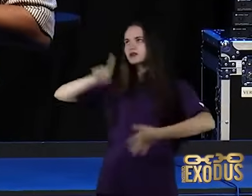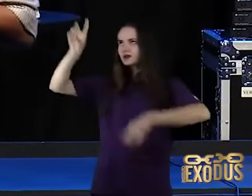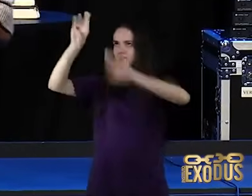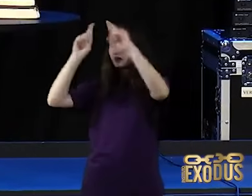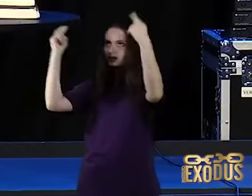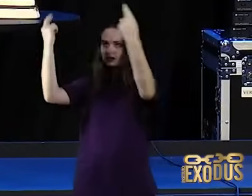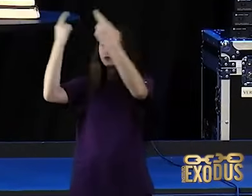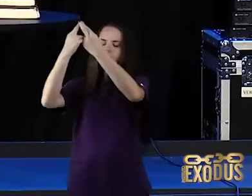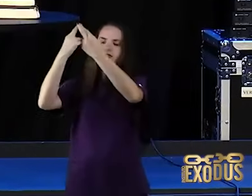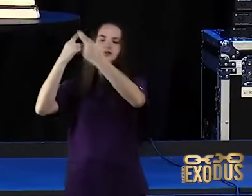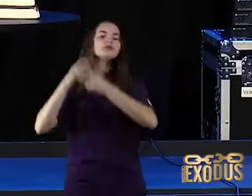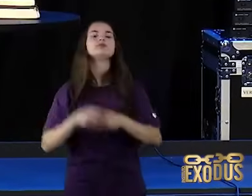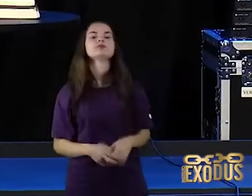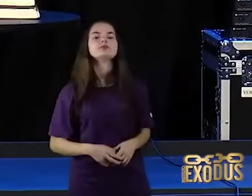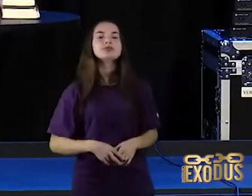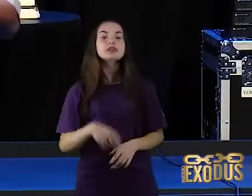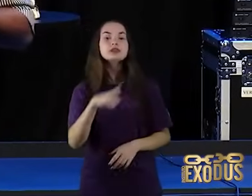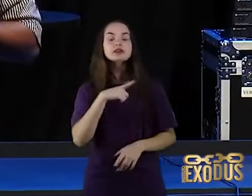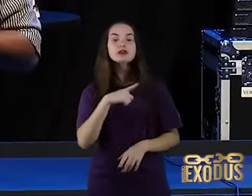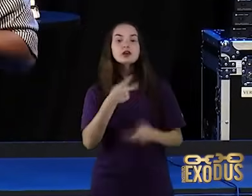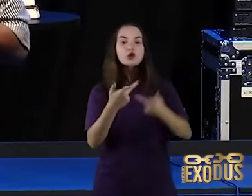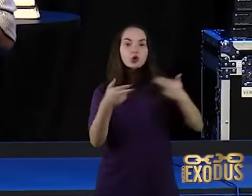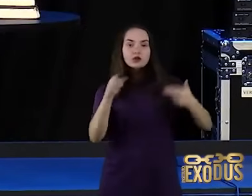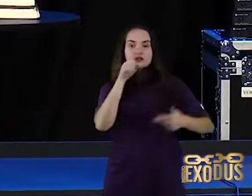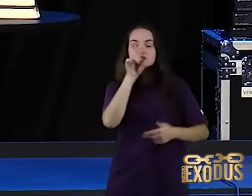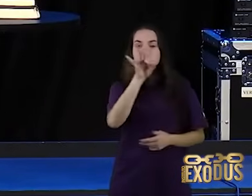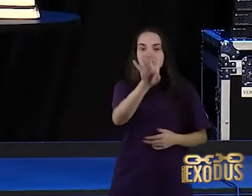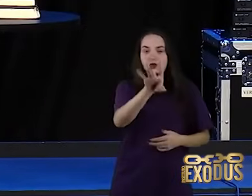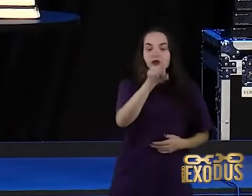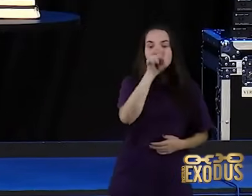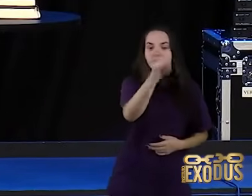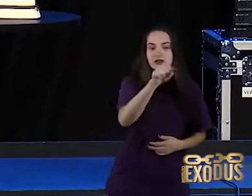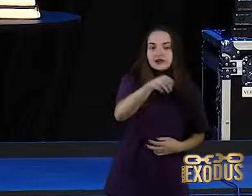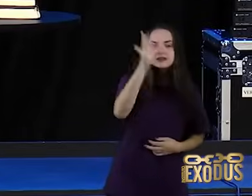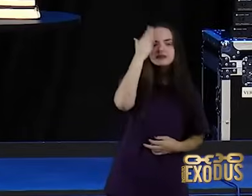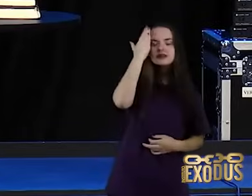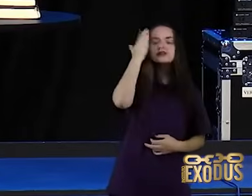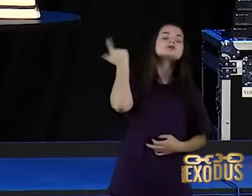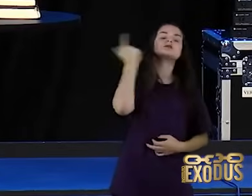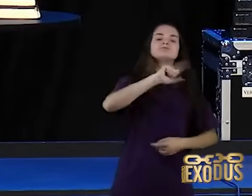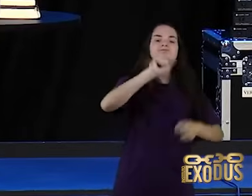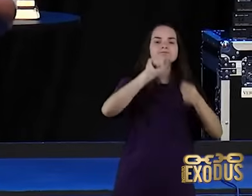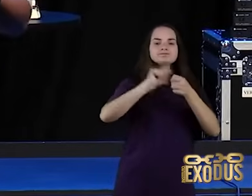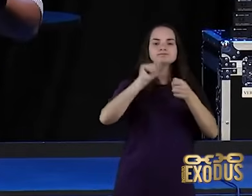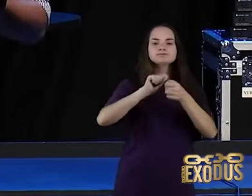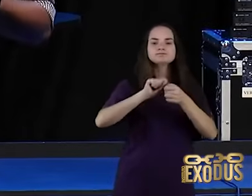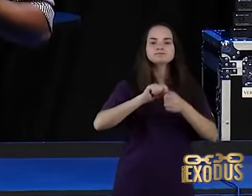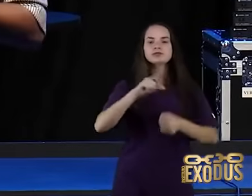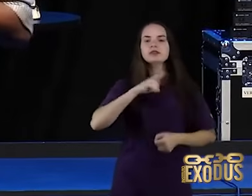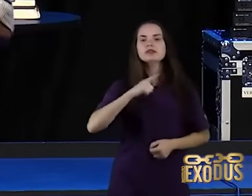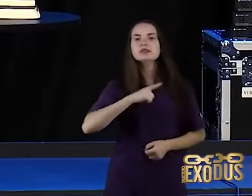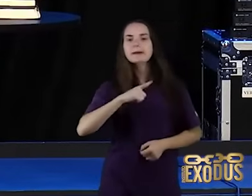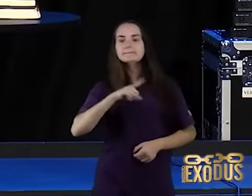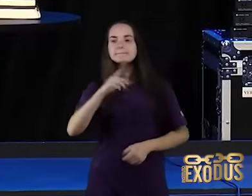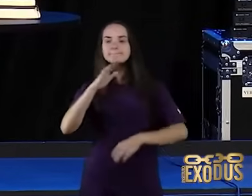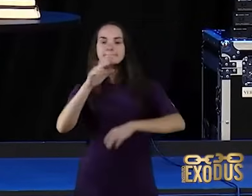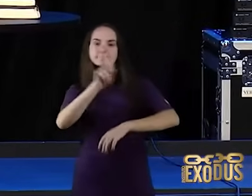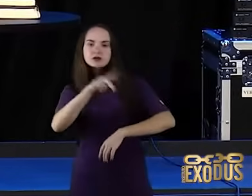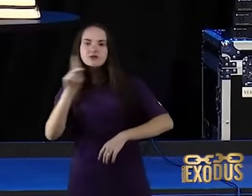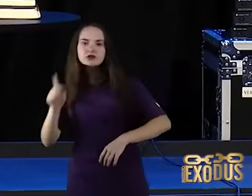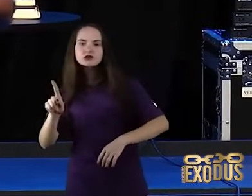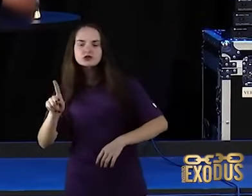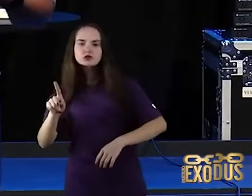aqui que você faz que só você sabe fazer só você pode fazer existe aqui um professor de judô um professor de